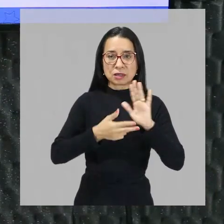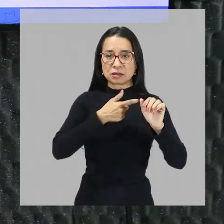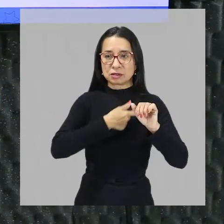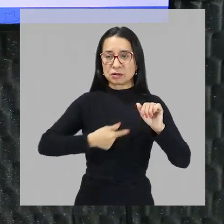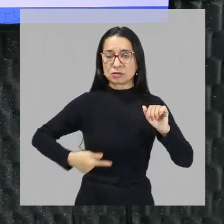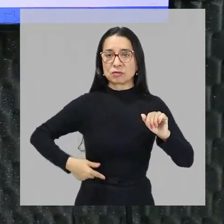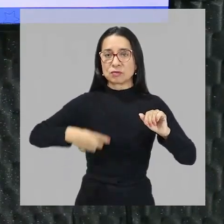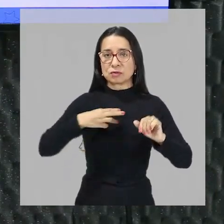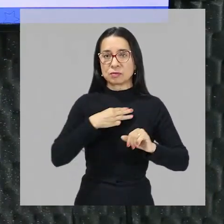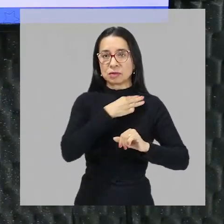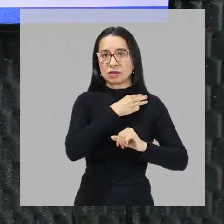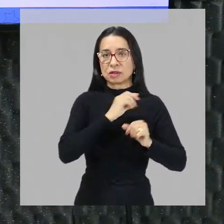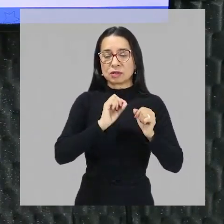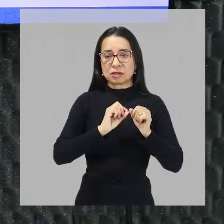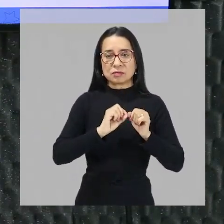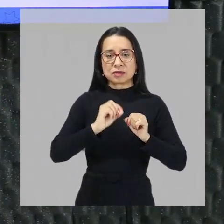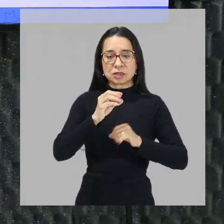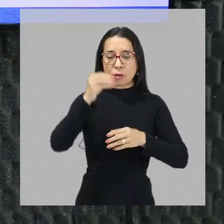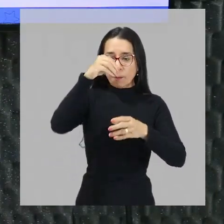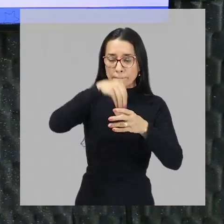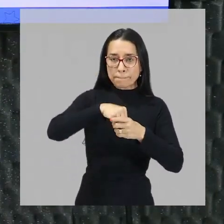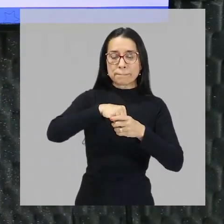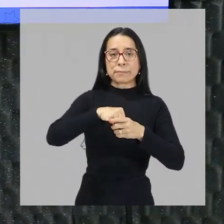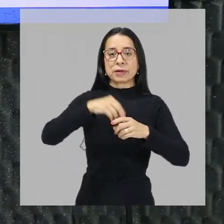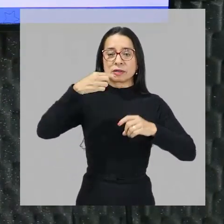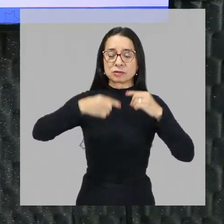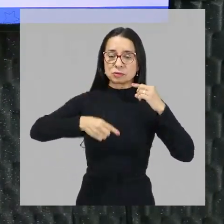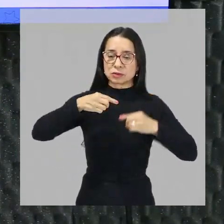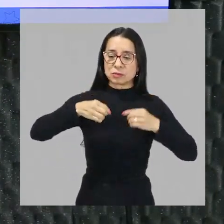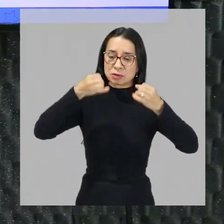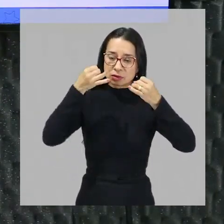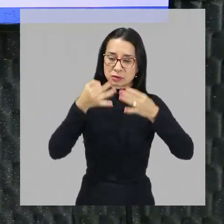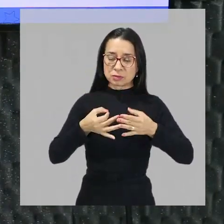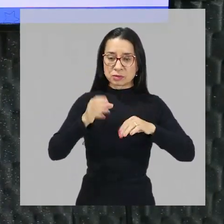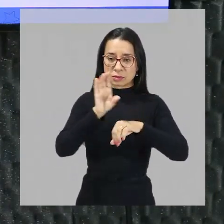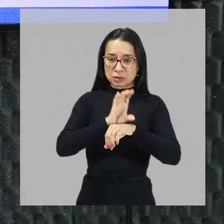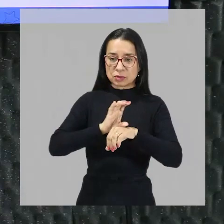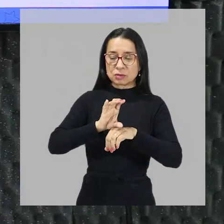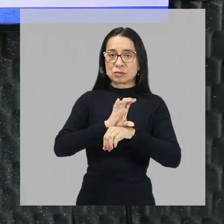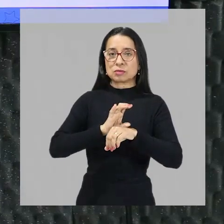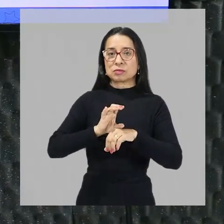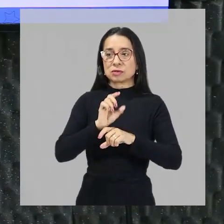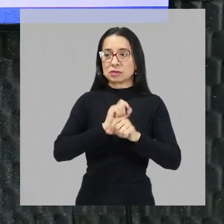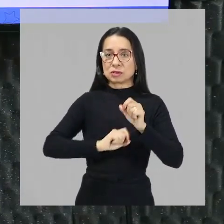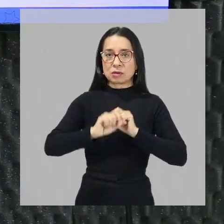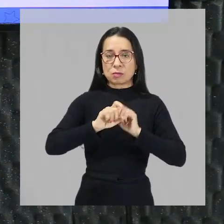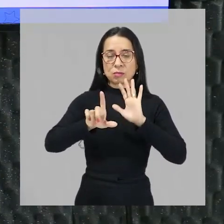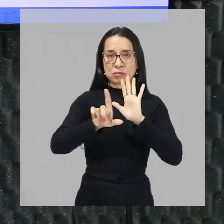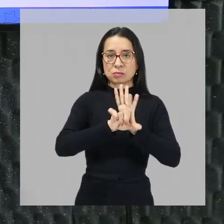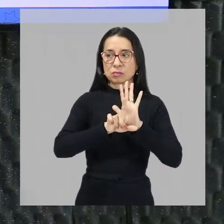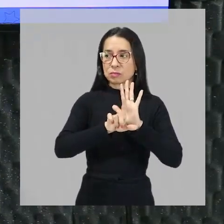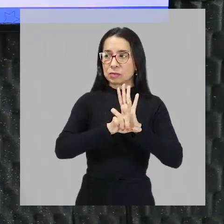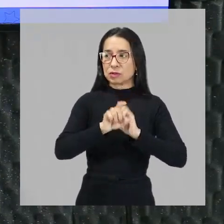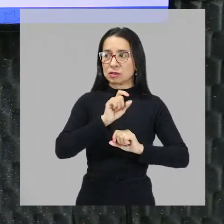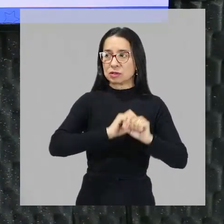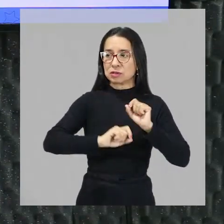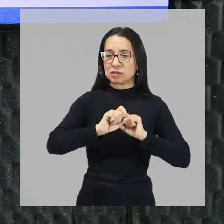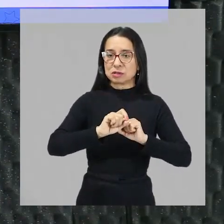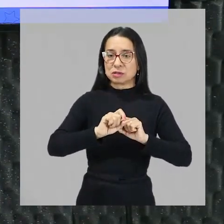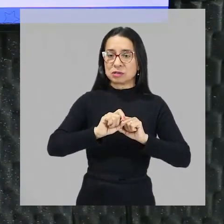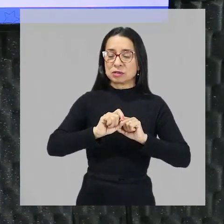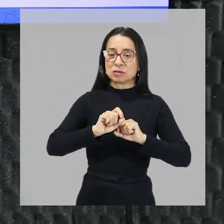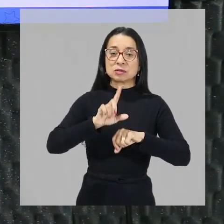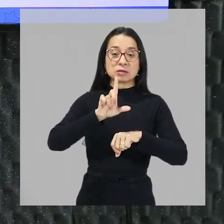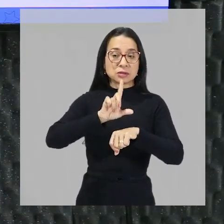militares fizeram parte do debate e até mesmo da construção dessas leis, desses